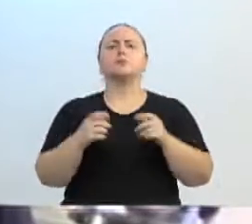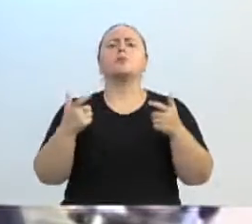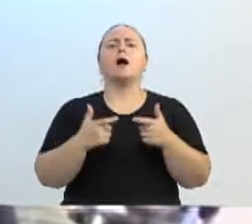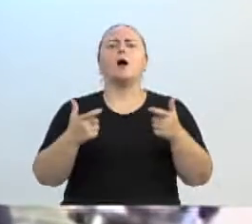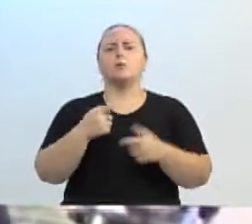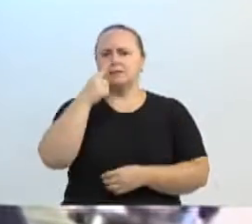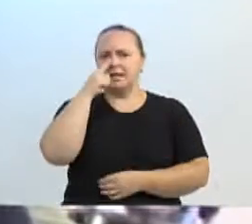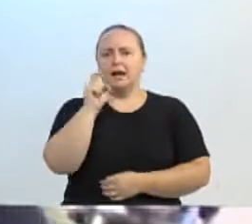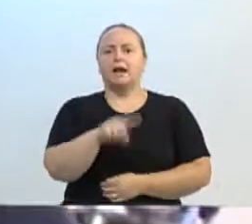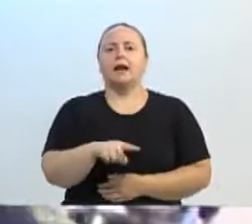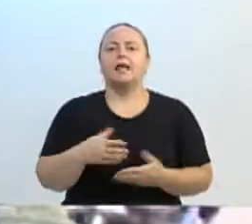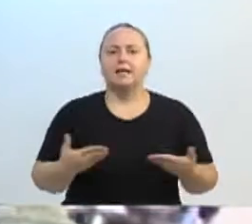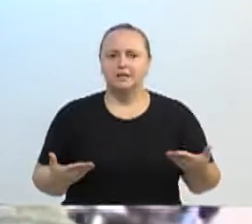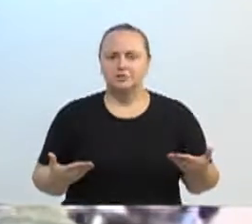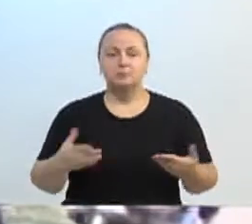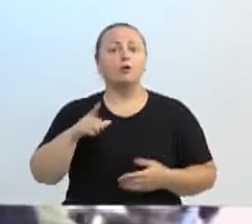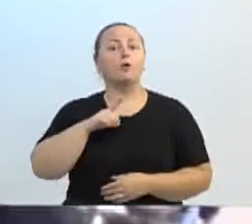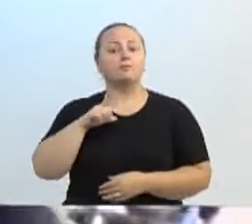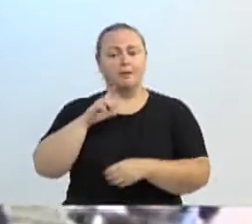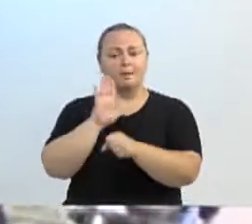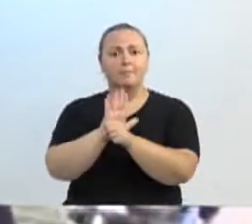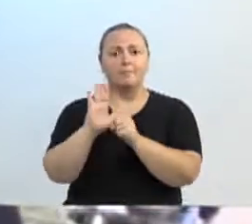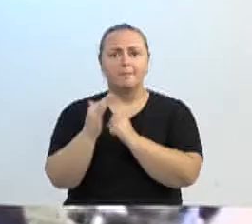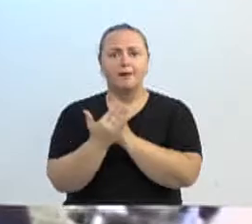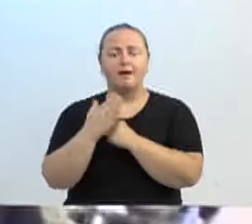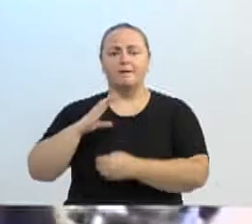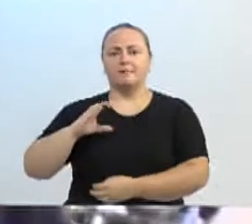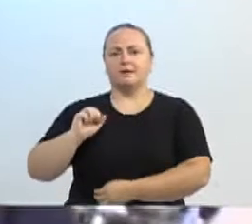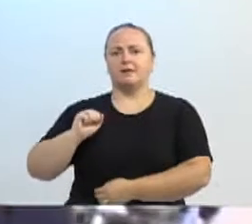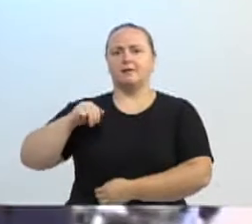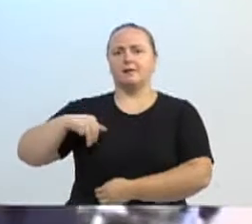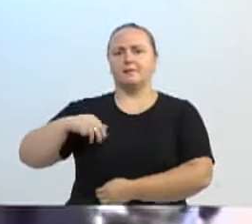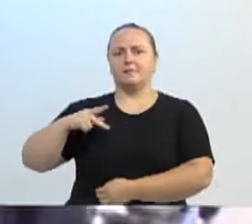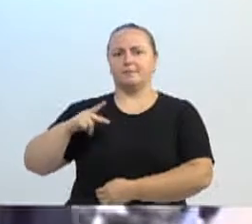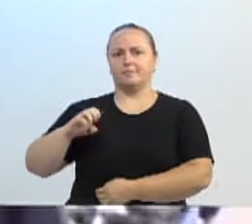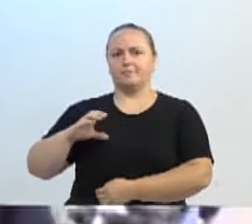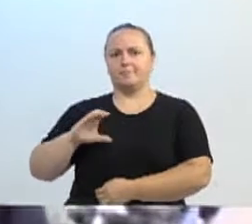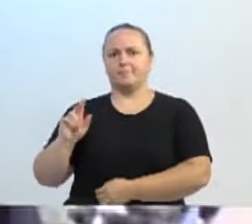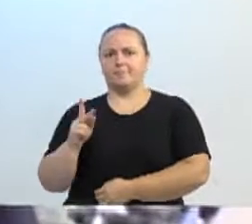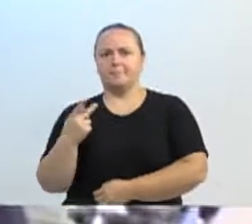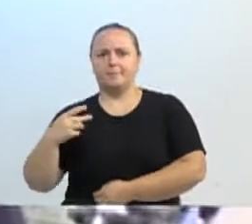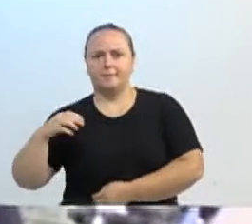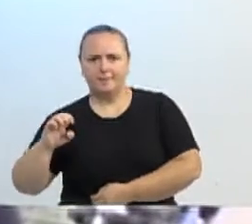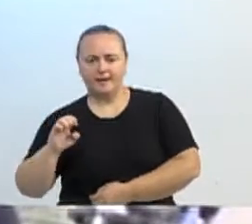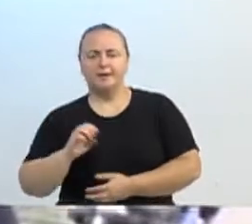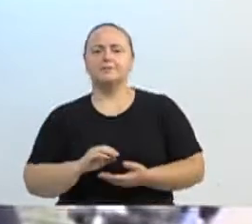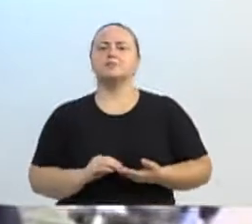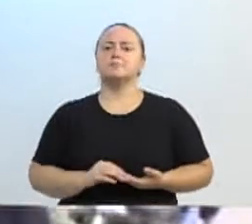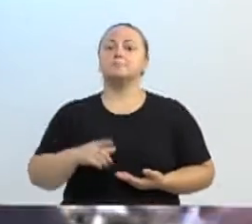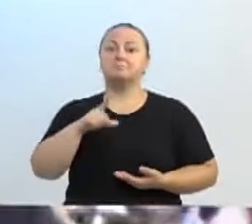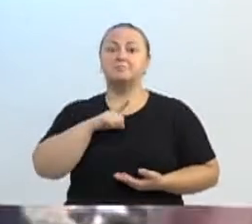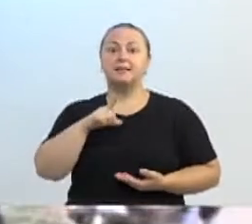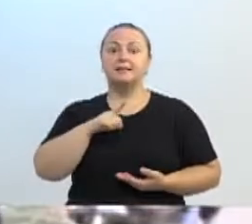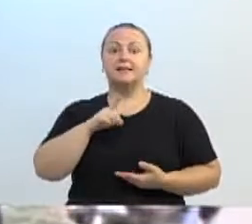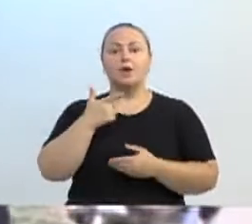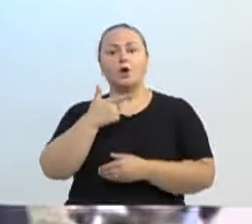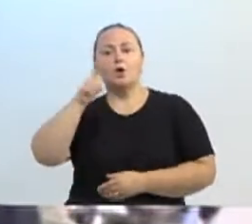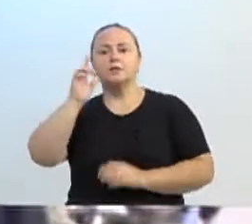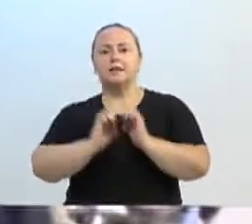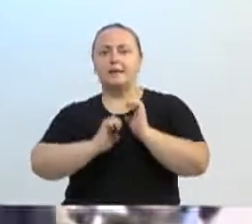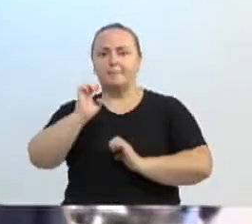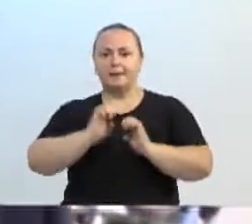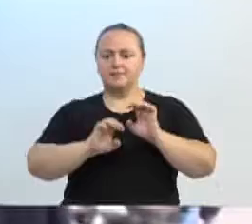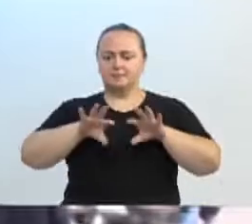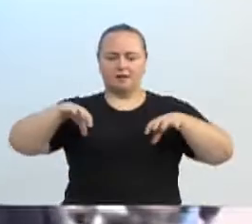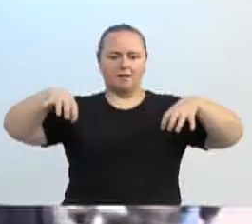do bairro do Campeche, que coleta de restaurantes e da comunidade. Nós temos a Concap, que tem pátios de compostagem em duas bases